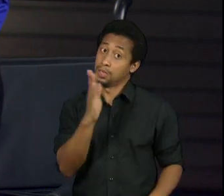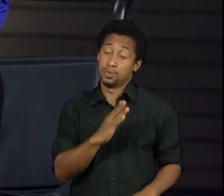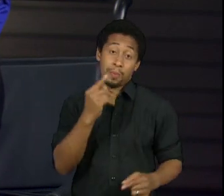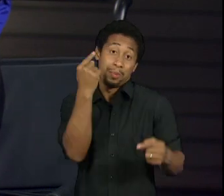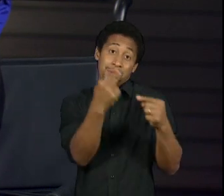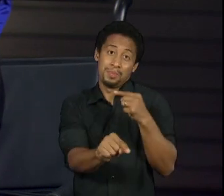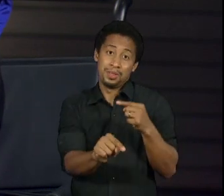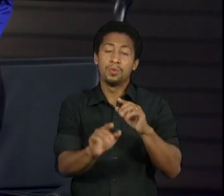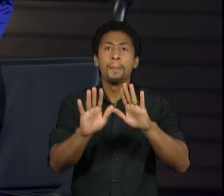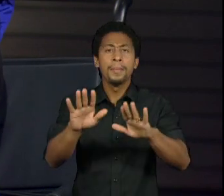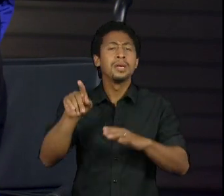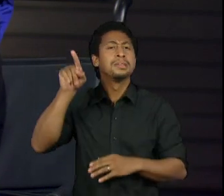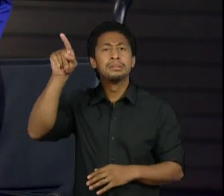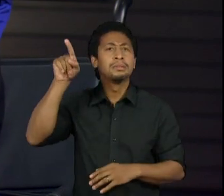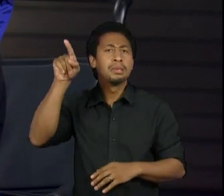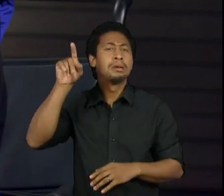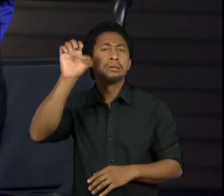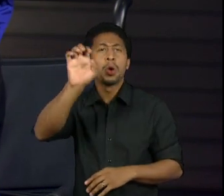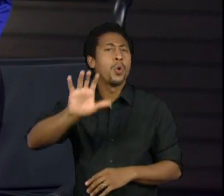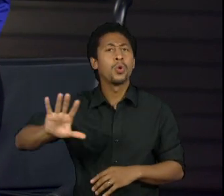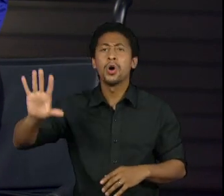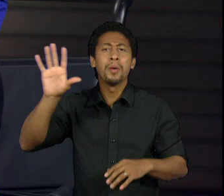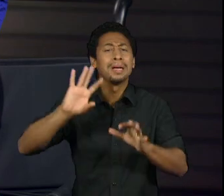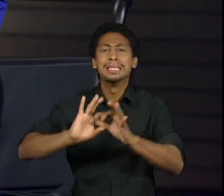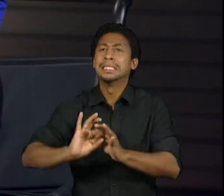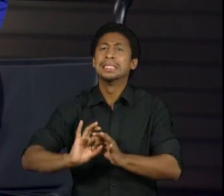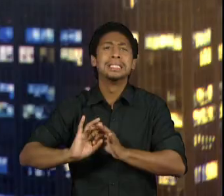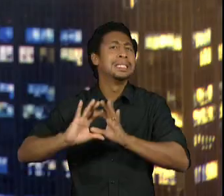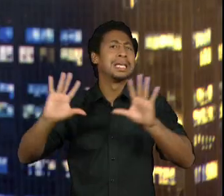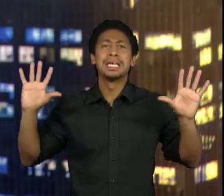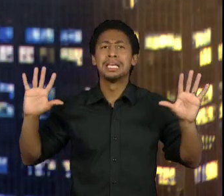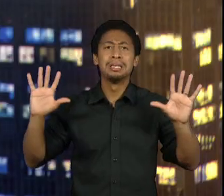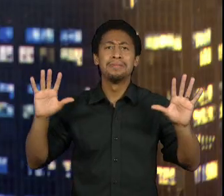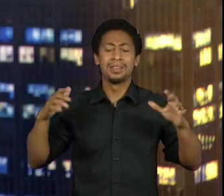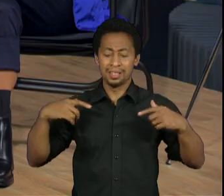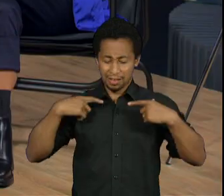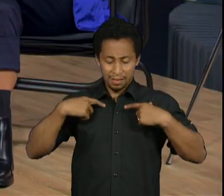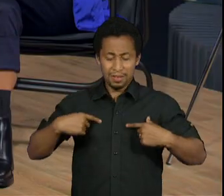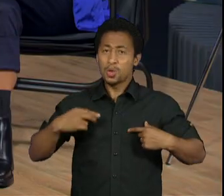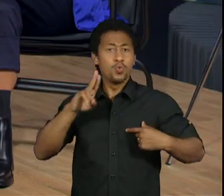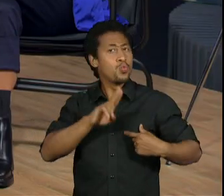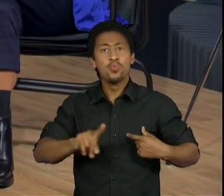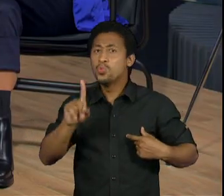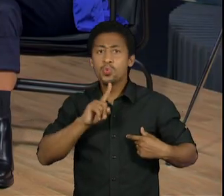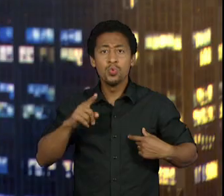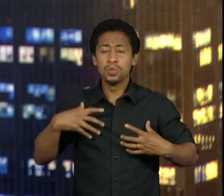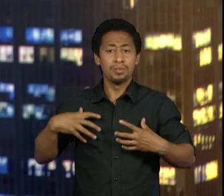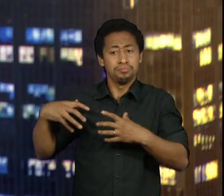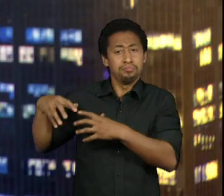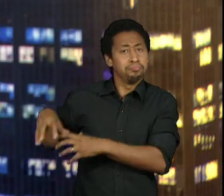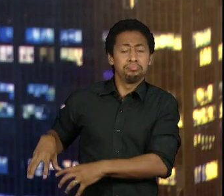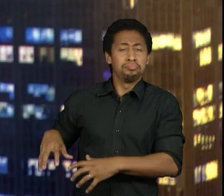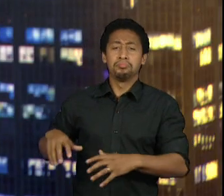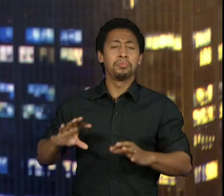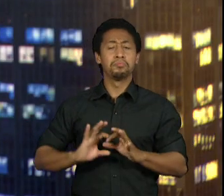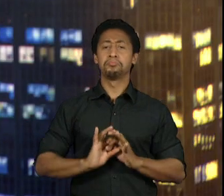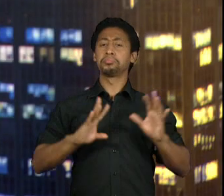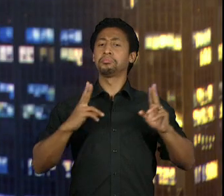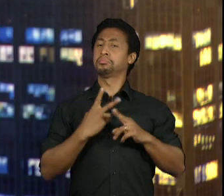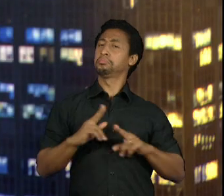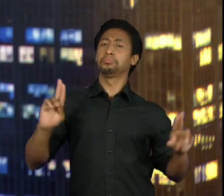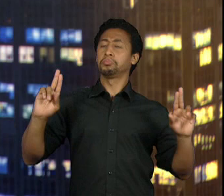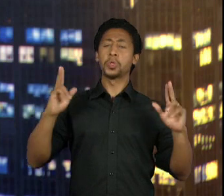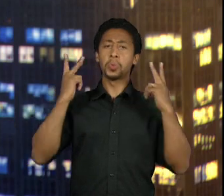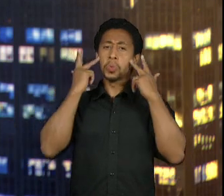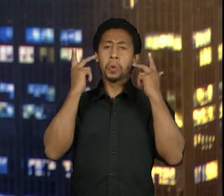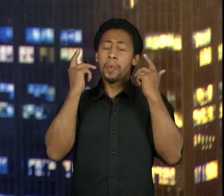na Europa em geral, o topless é absolutamente... Ninguém olha, né? É comum. Muitas quebras, não é? E aí, no primeiro bloco, nós falamos